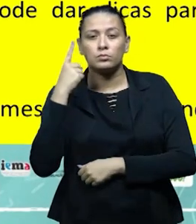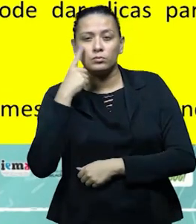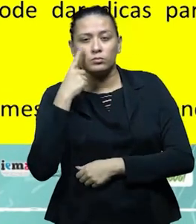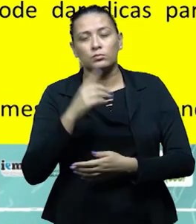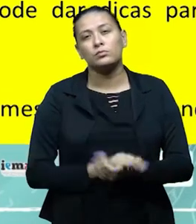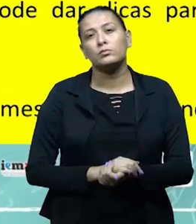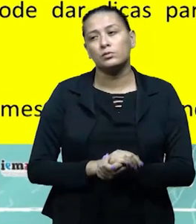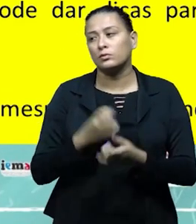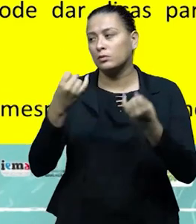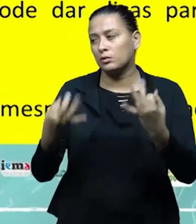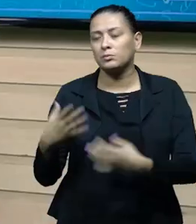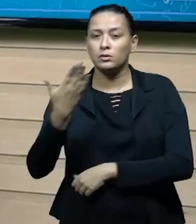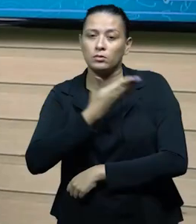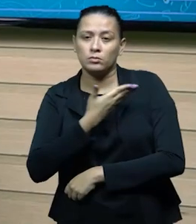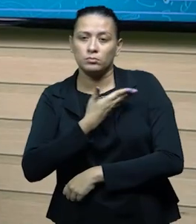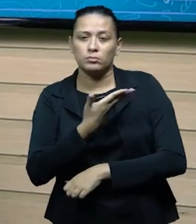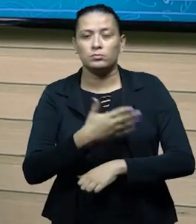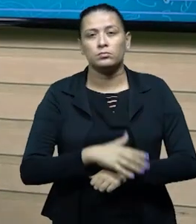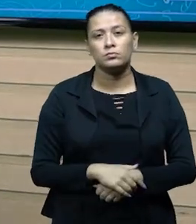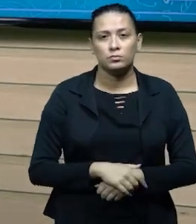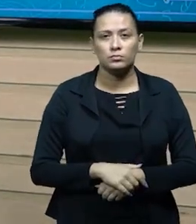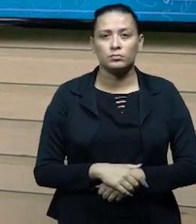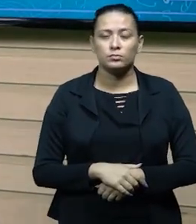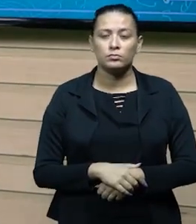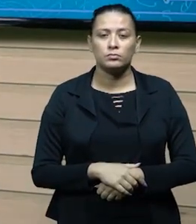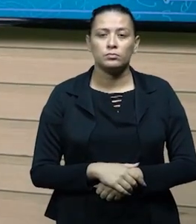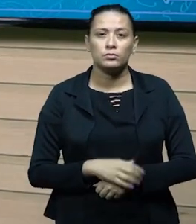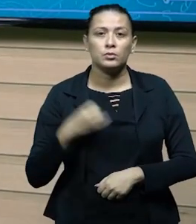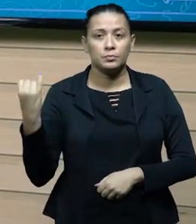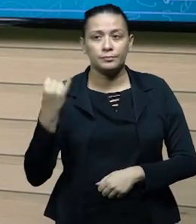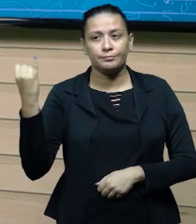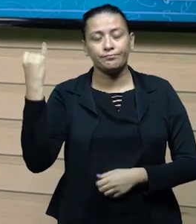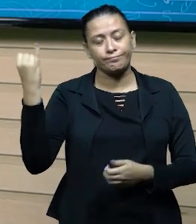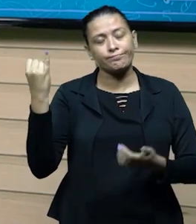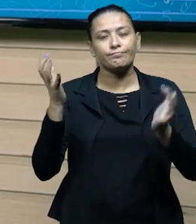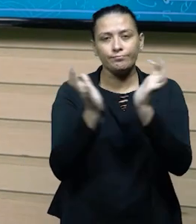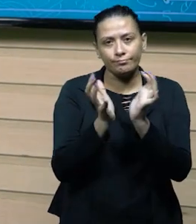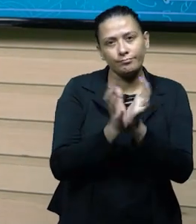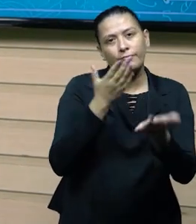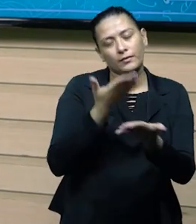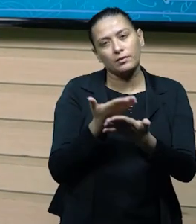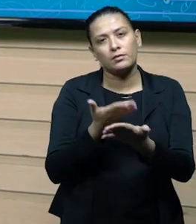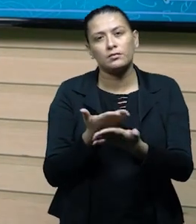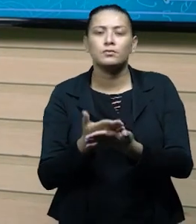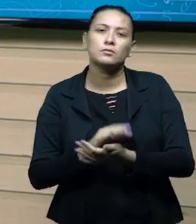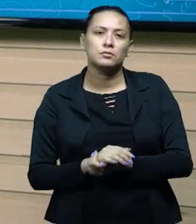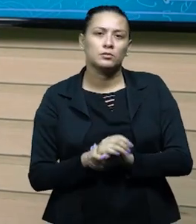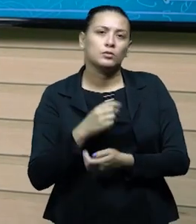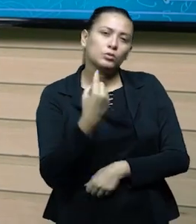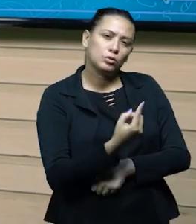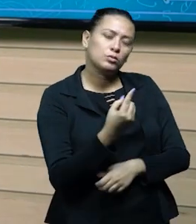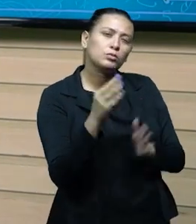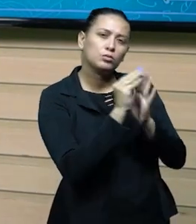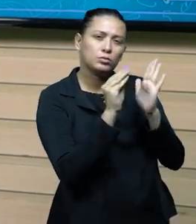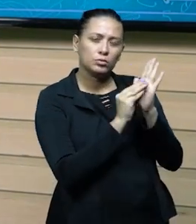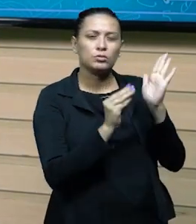coloca aos demais colegas é importante fazer esse essa roda de de estudos né mesmo que cada um estude ali sozinho o